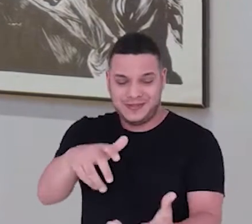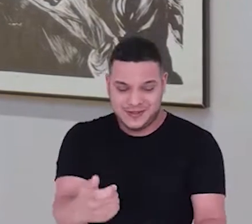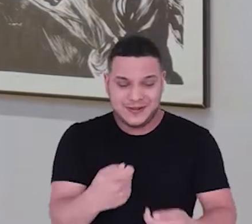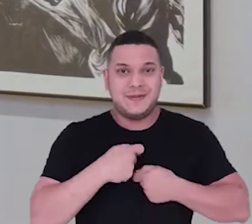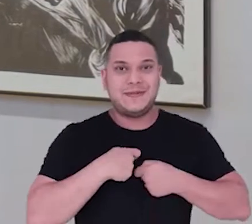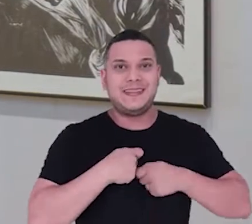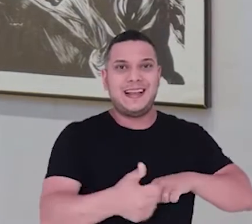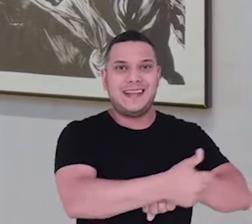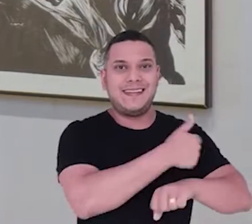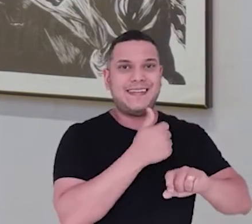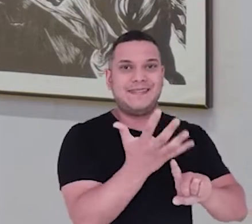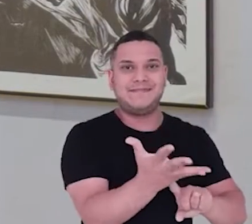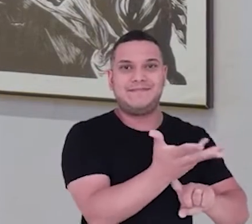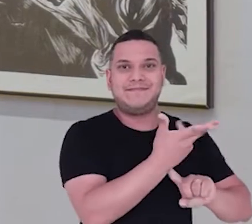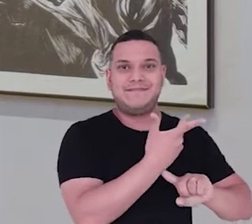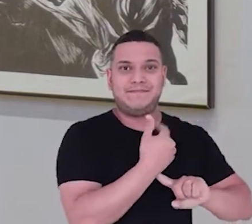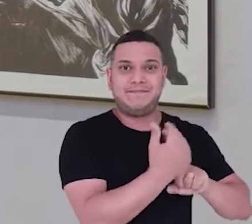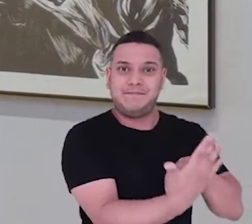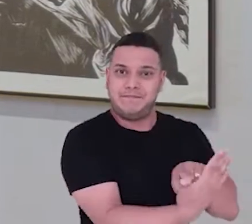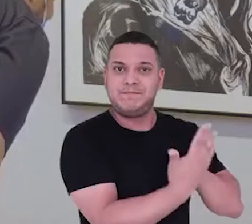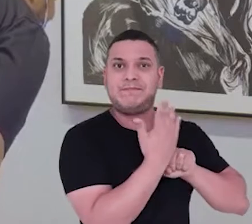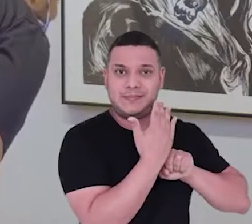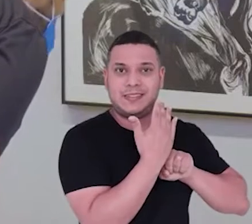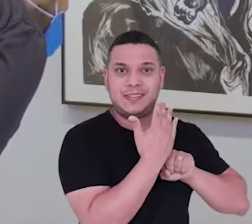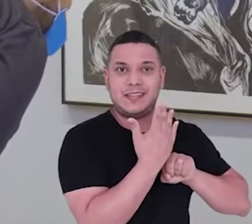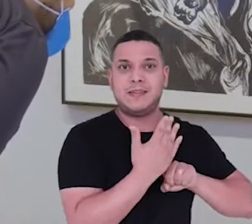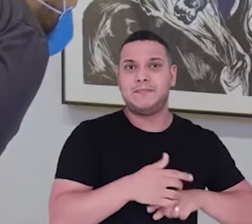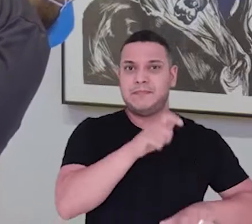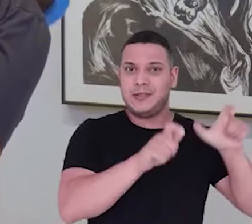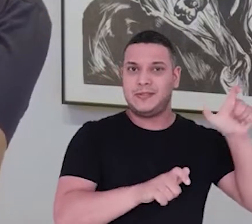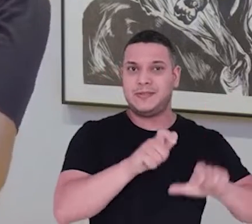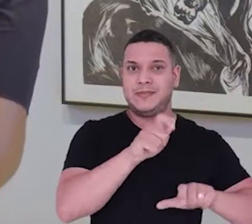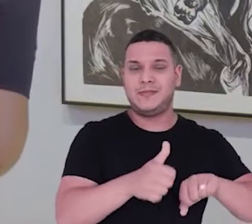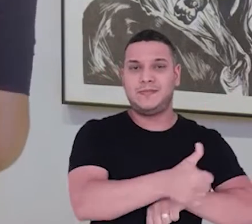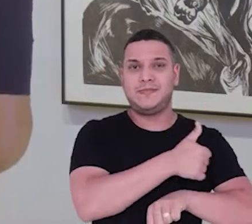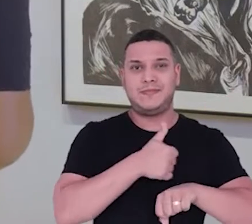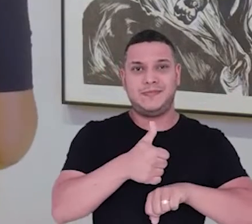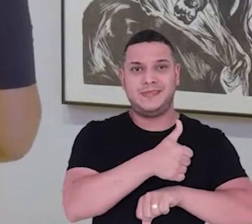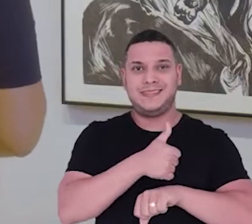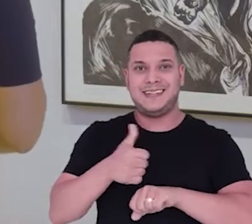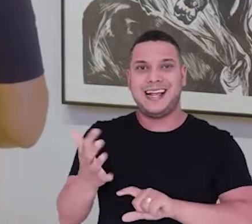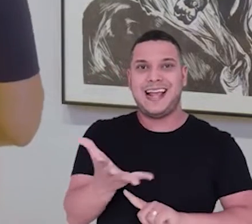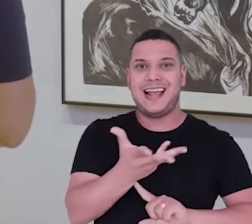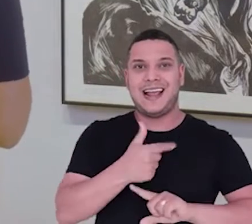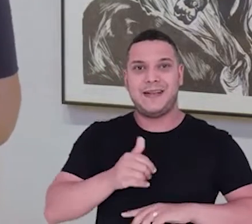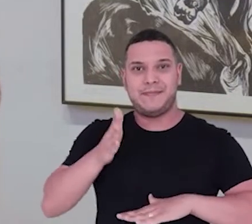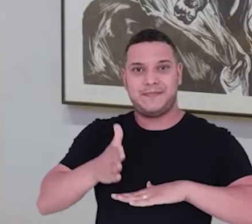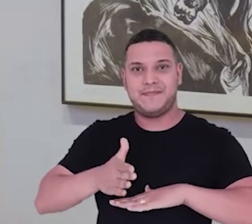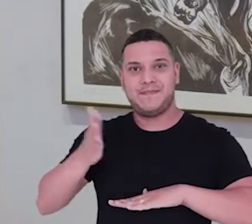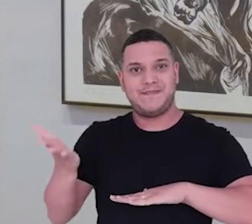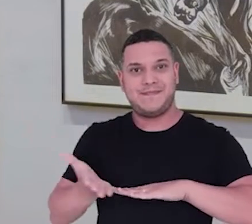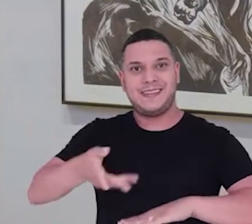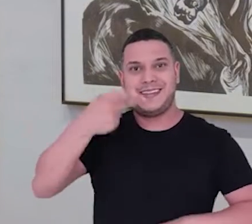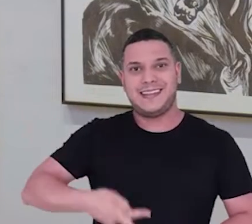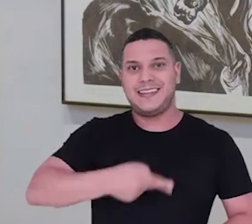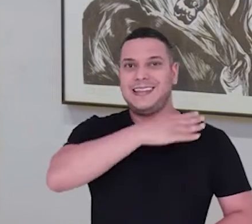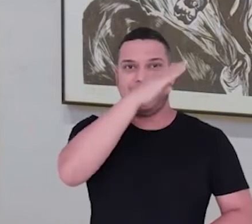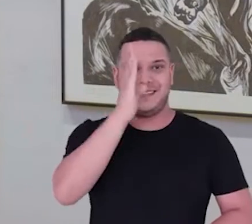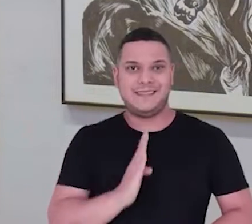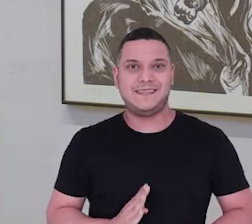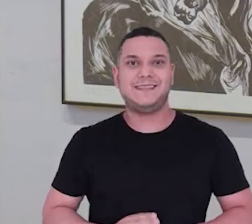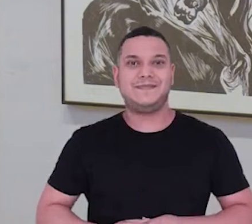de filtros que são oferecidos para nós, por artistas, que no nosso caso são importantes nomes da arte moderna e contemporânea brasileira.